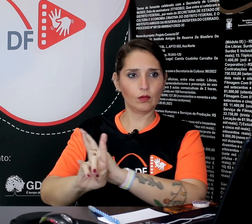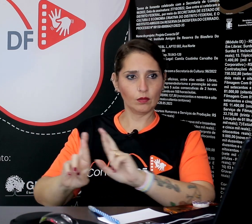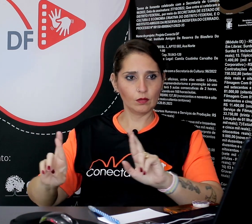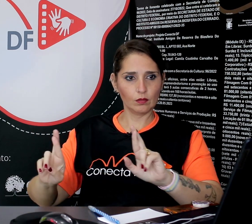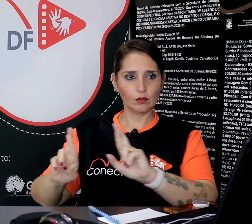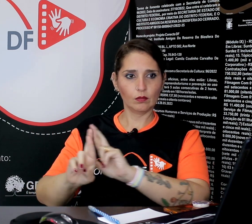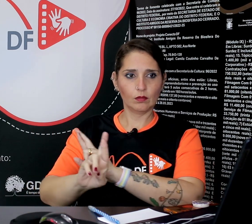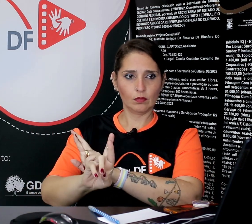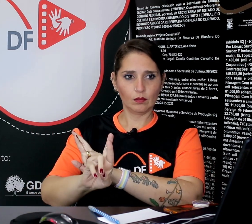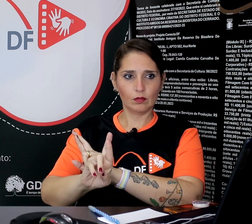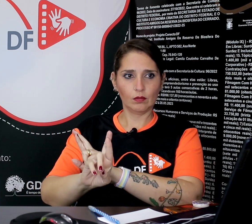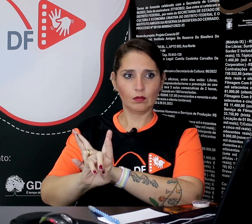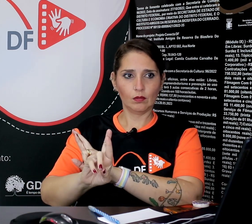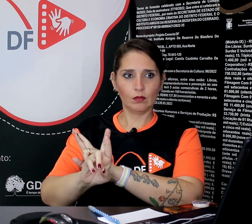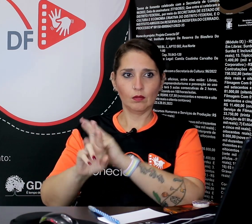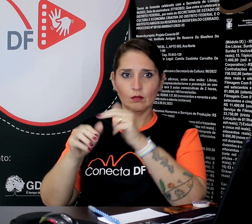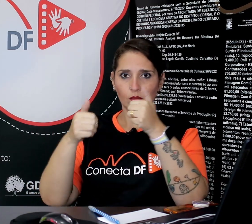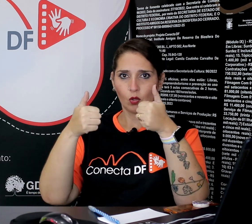relação.